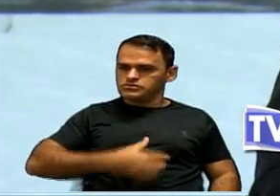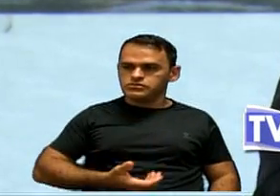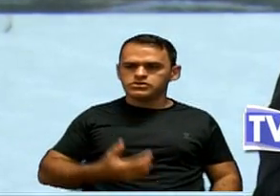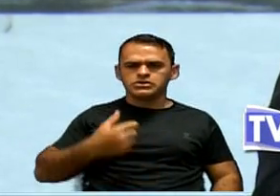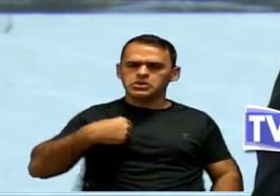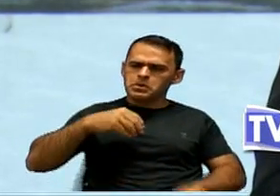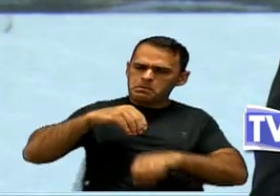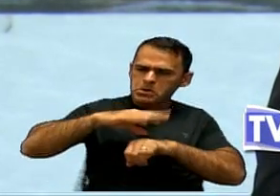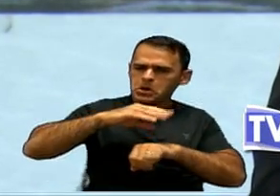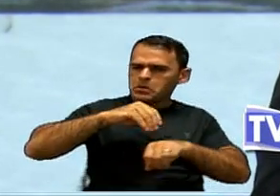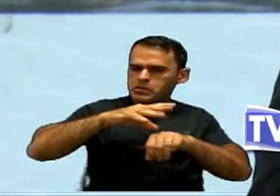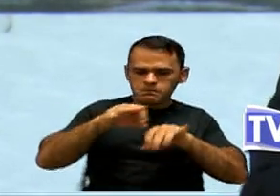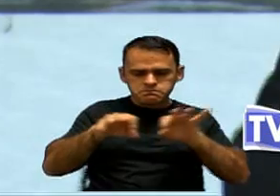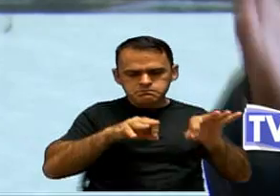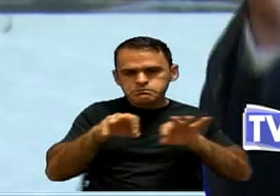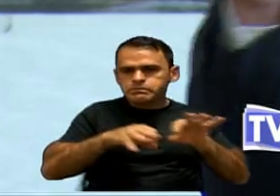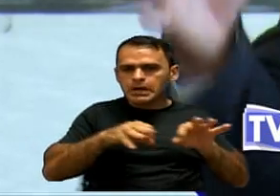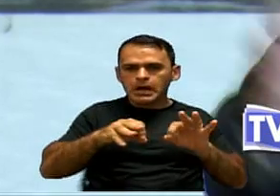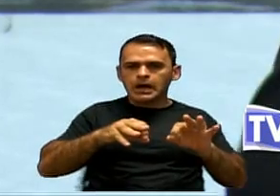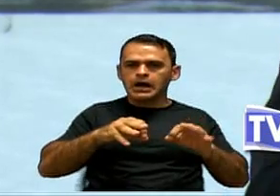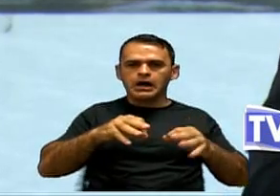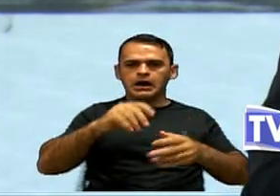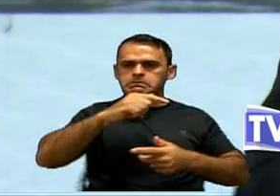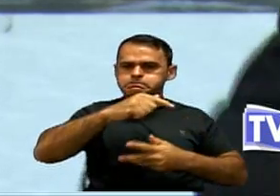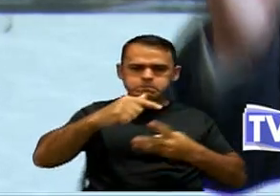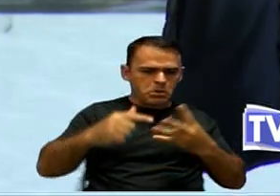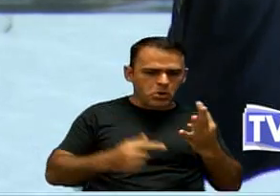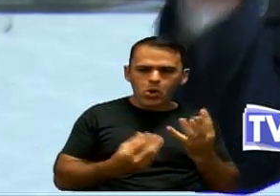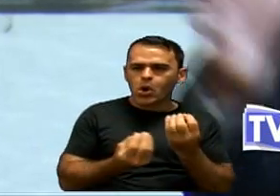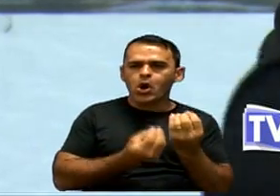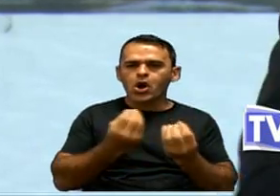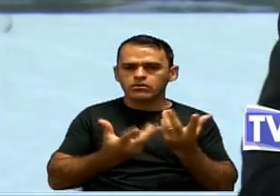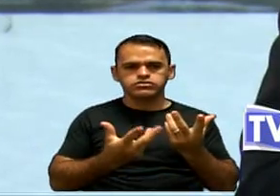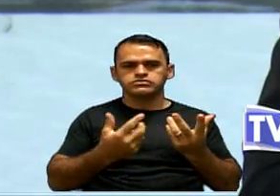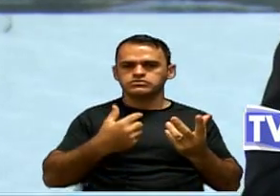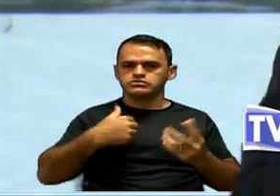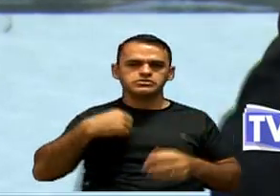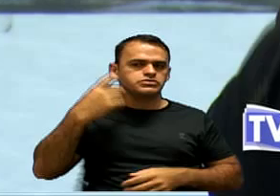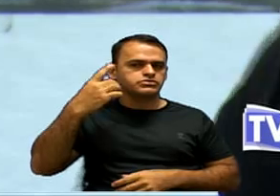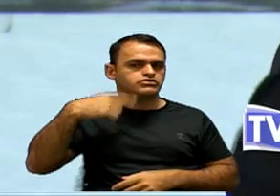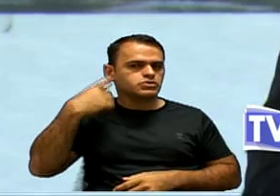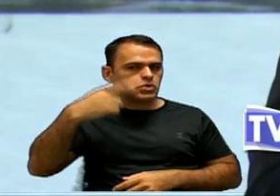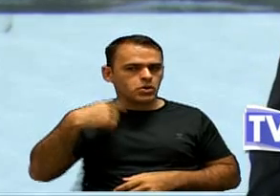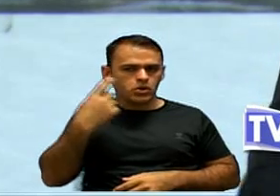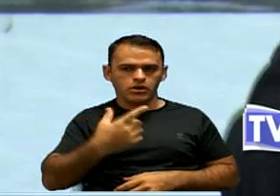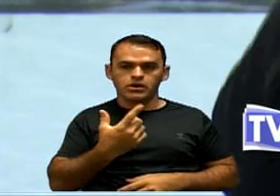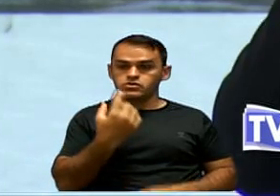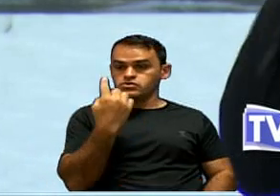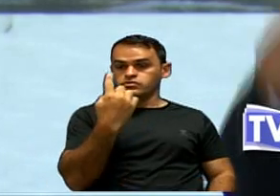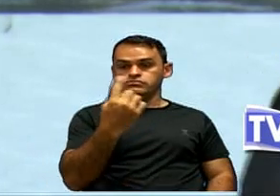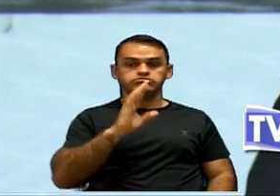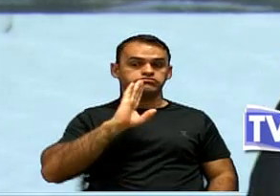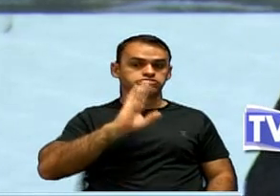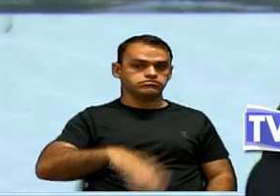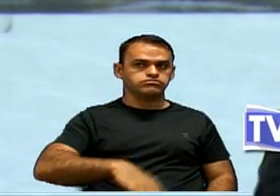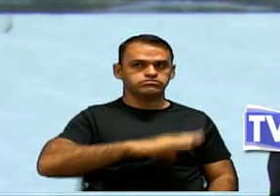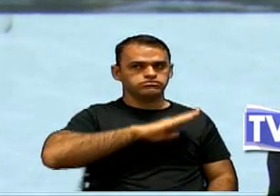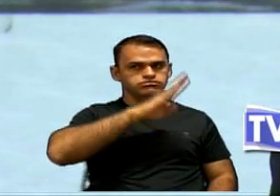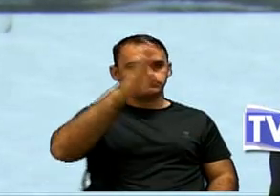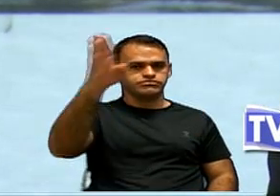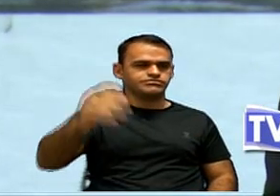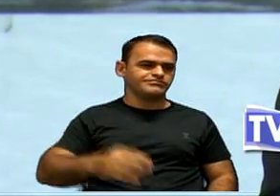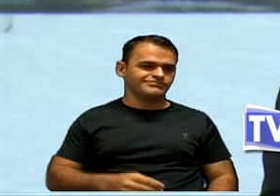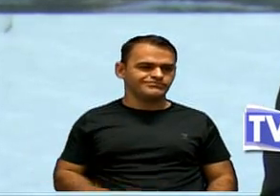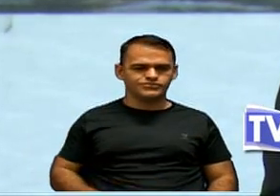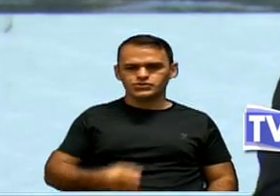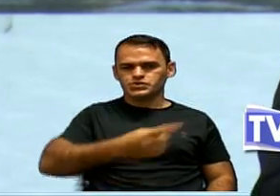para ele todos os trâmites, vereador Vitão. Deixamos o nosso gabinete, nosso advogado, para ir com ele 1 hora da tarde, porque nós não temos